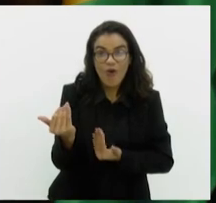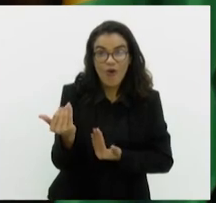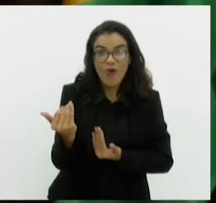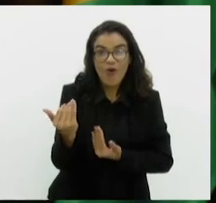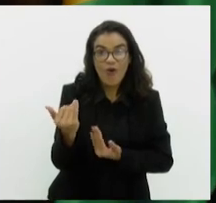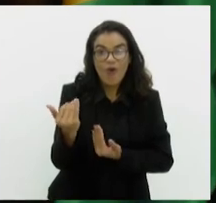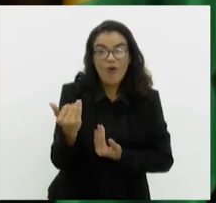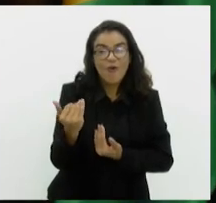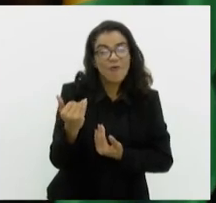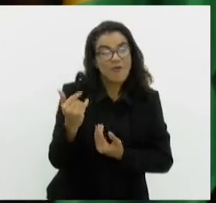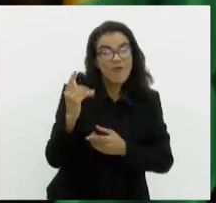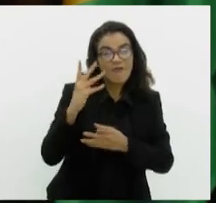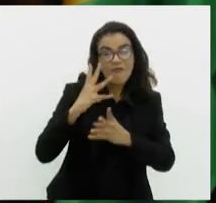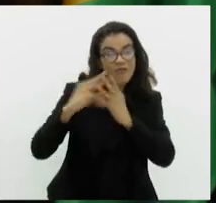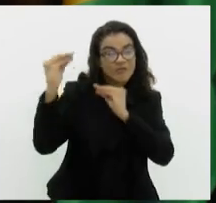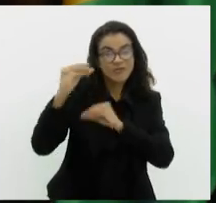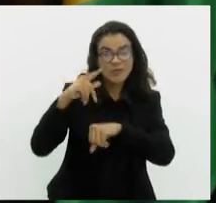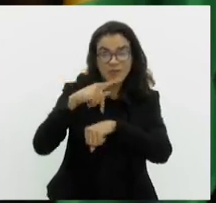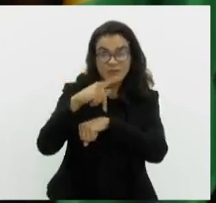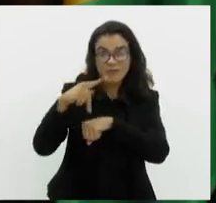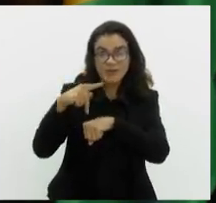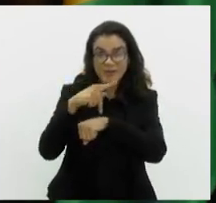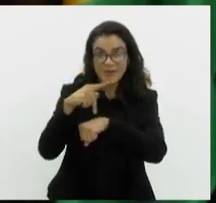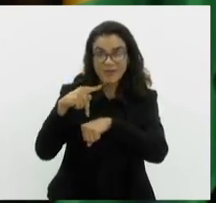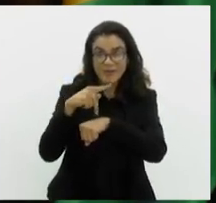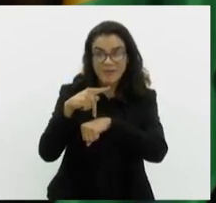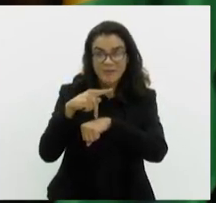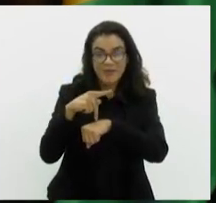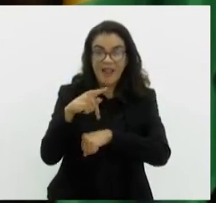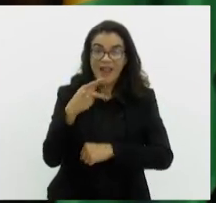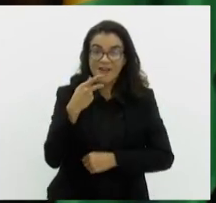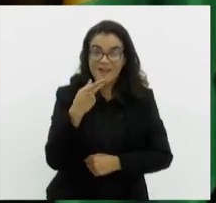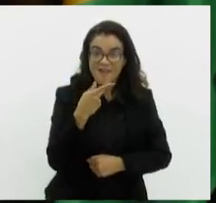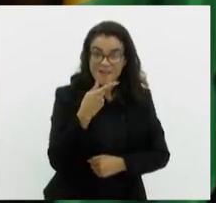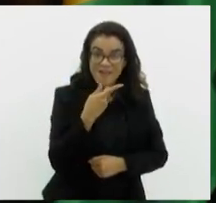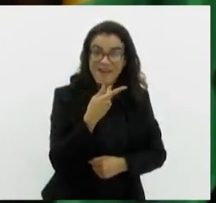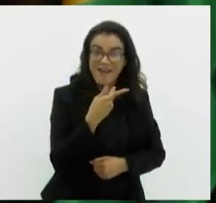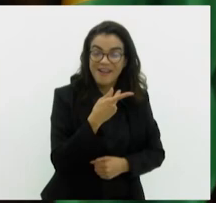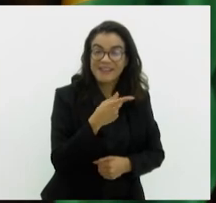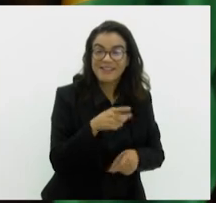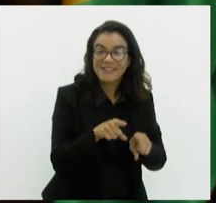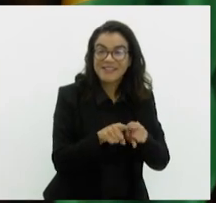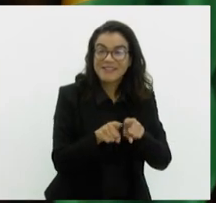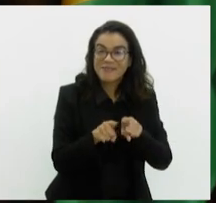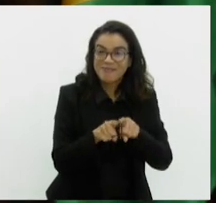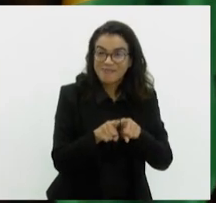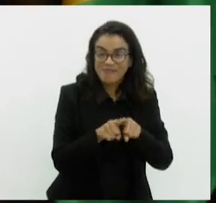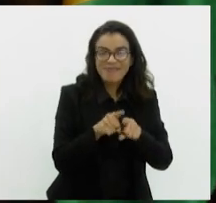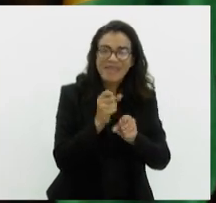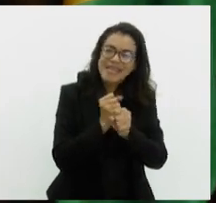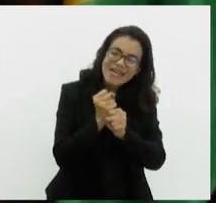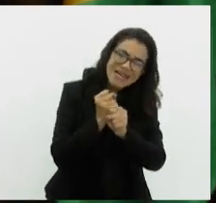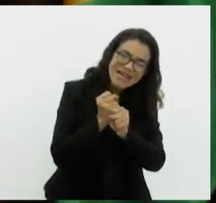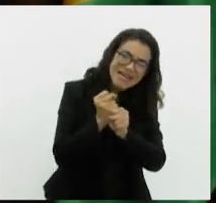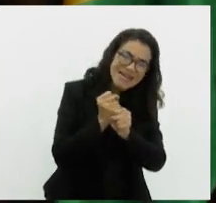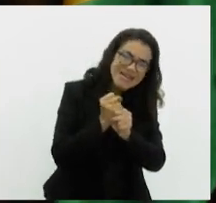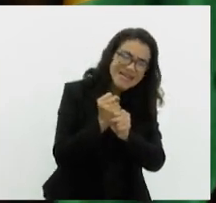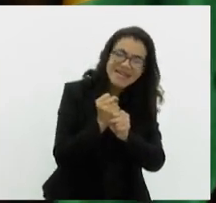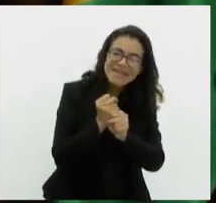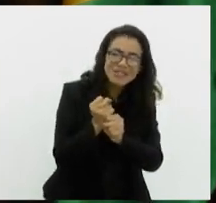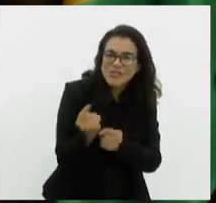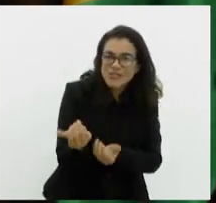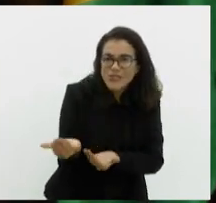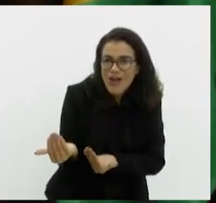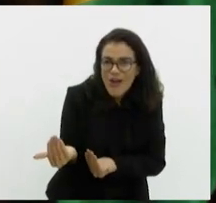com ele do país, ela o situa como sendo seu filho. E era anos e anos e anos muito mais novo que